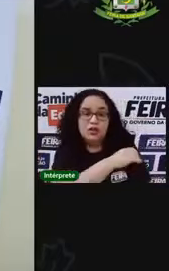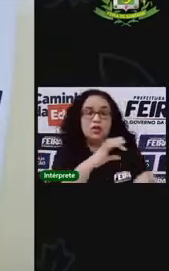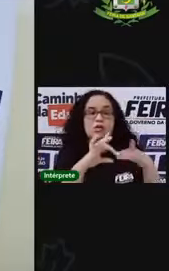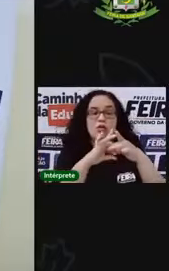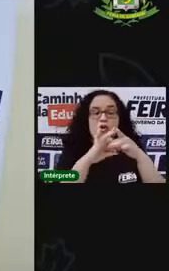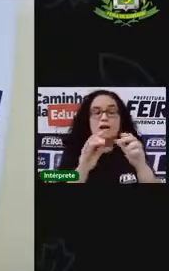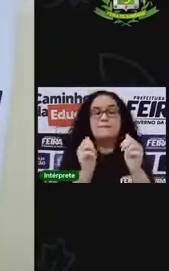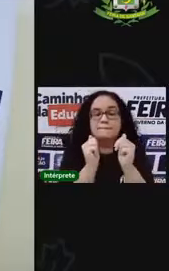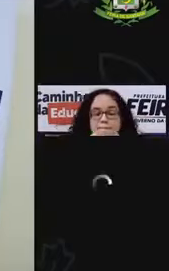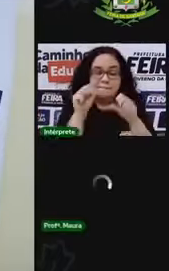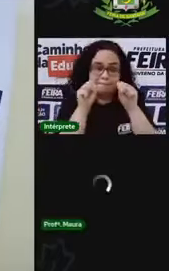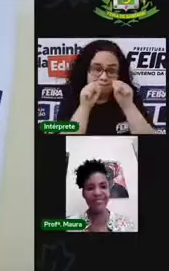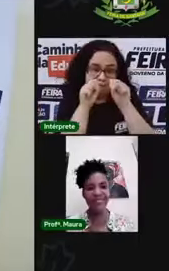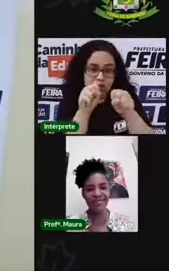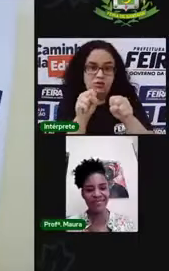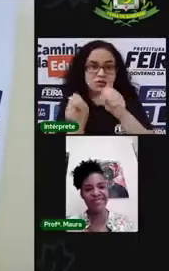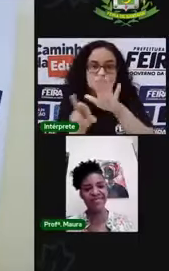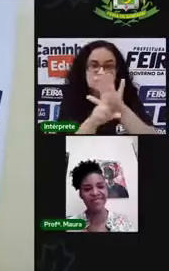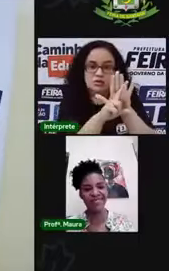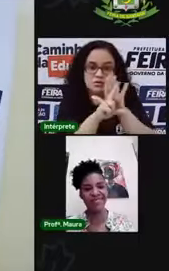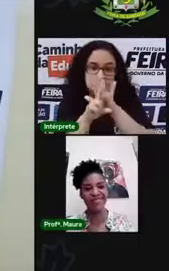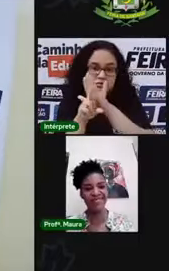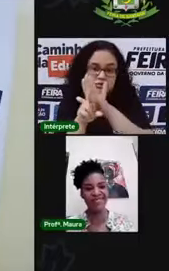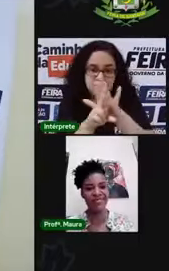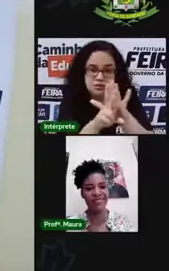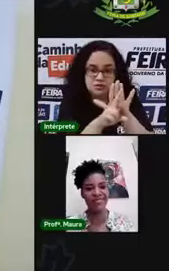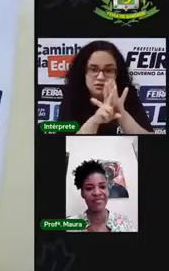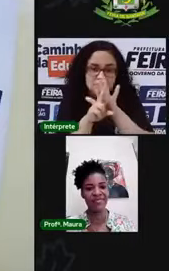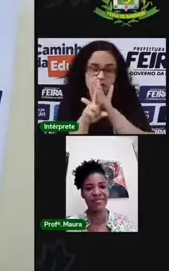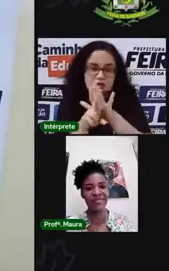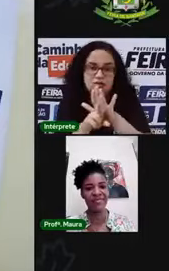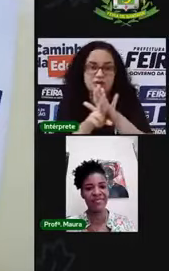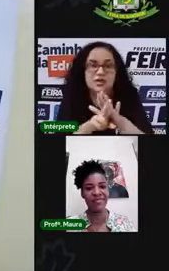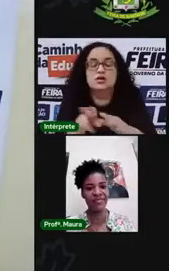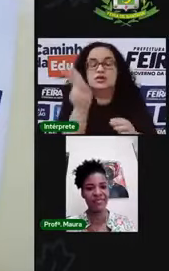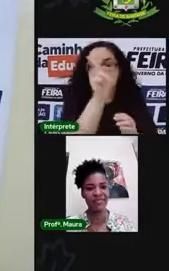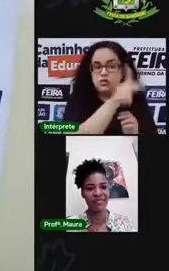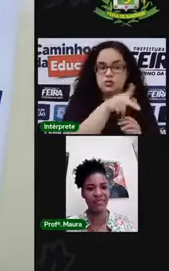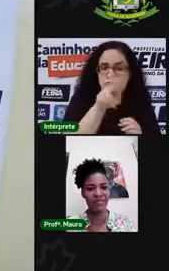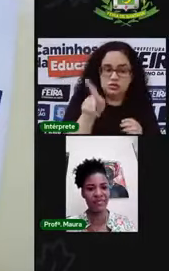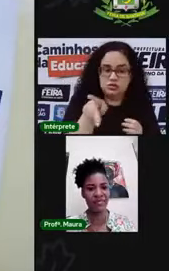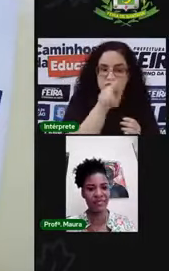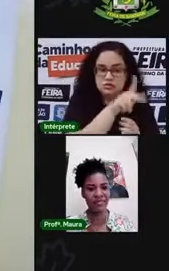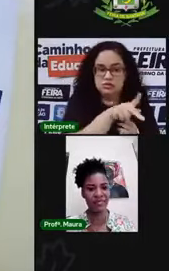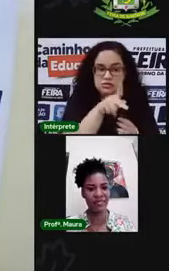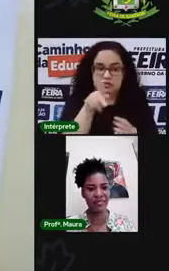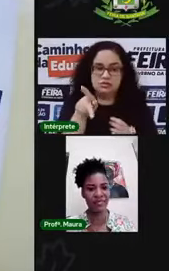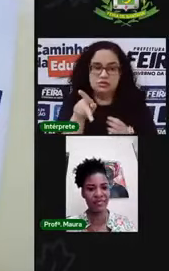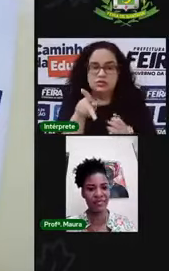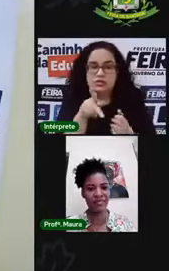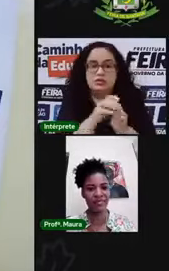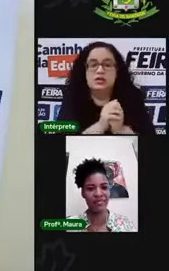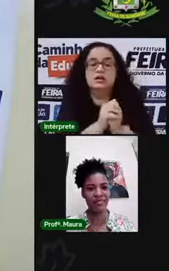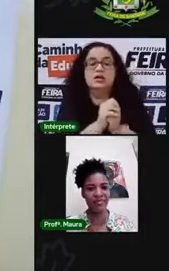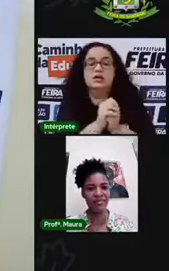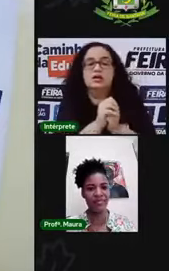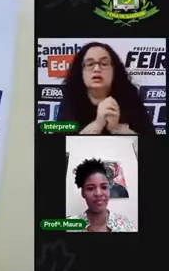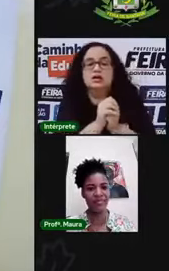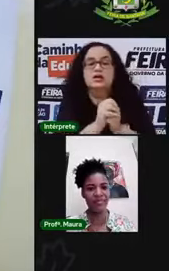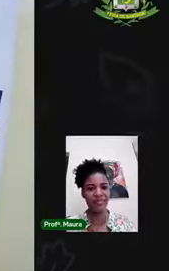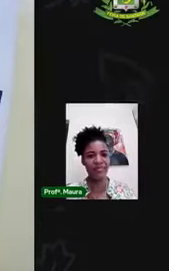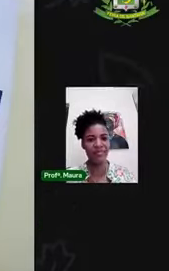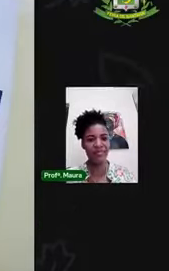estar construindo para apresentar resultados a seus mestres, às suas professoras, seus professores, não é? Então, qual